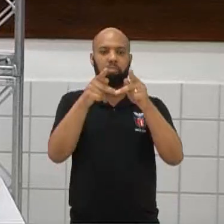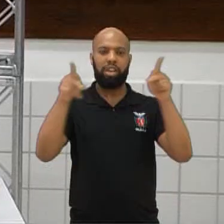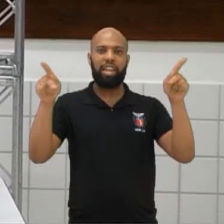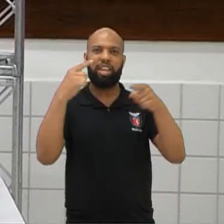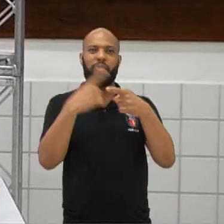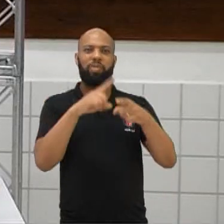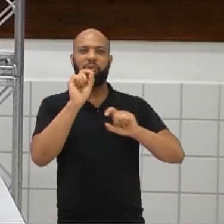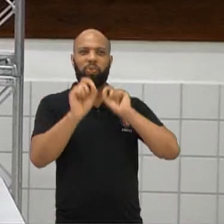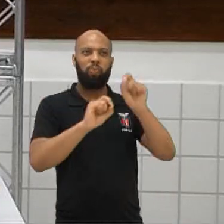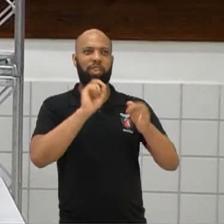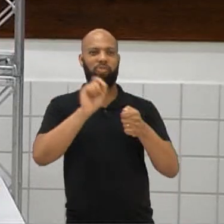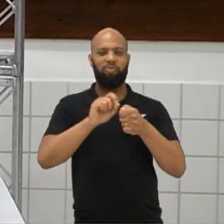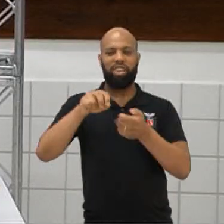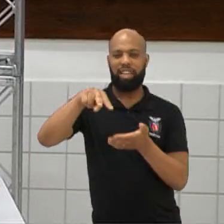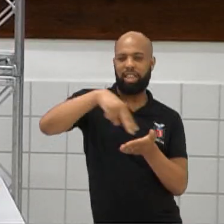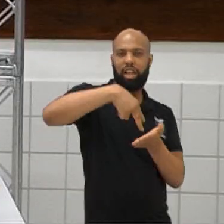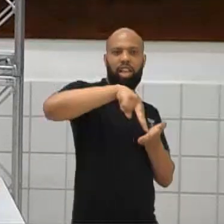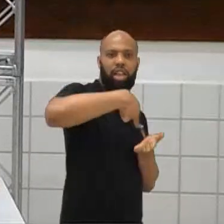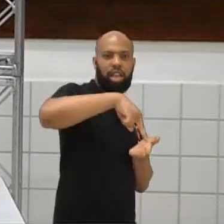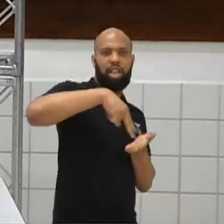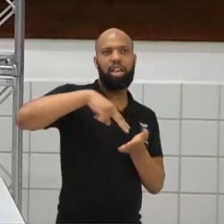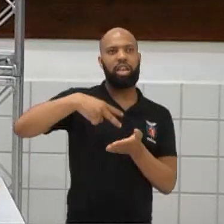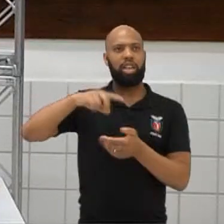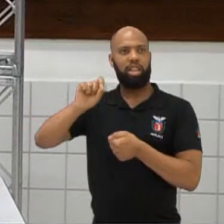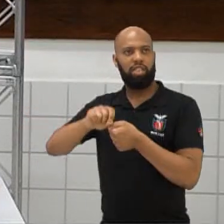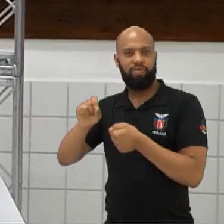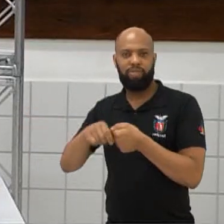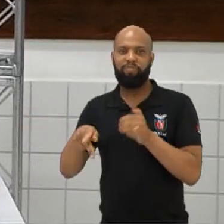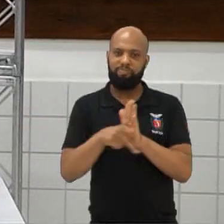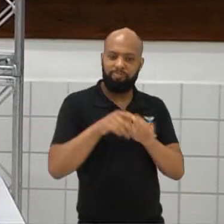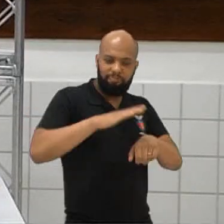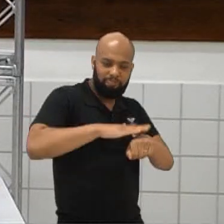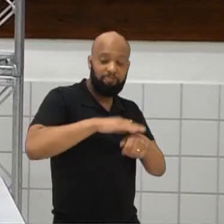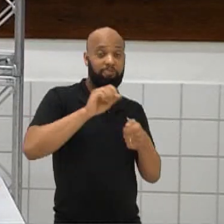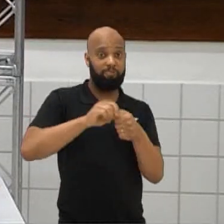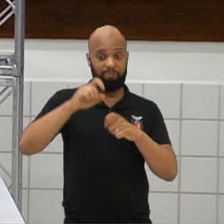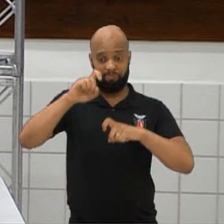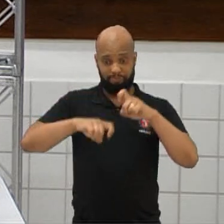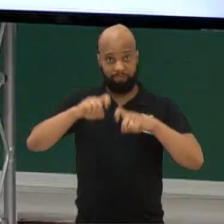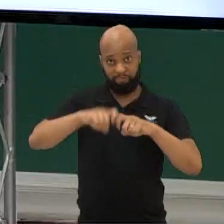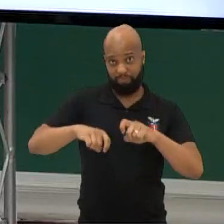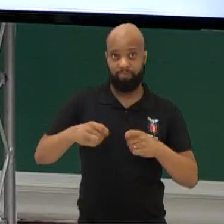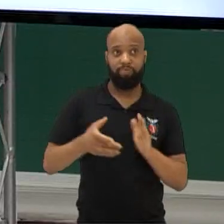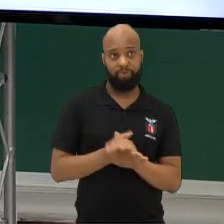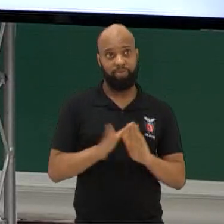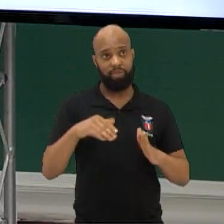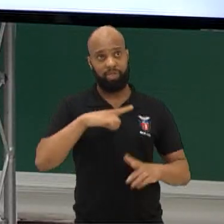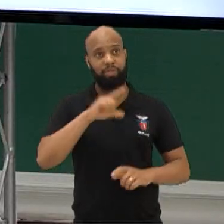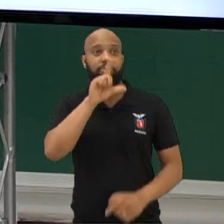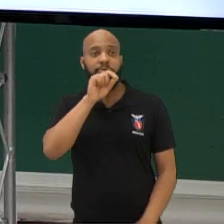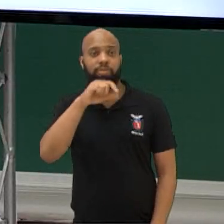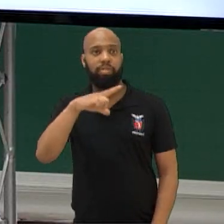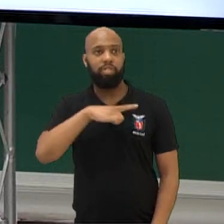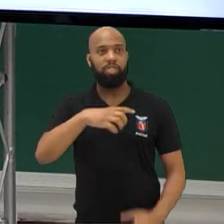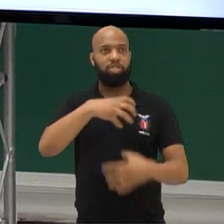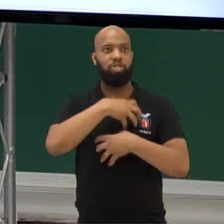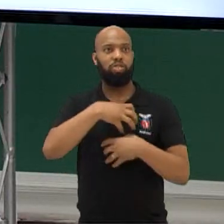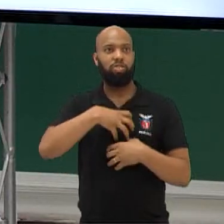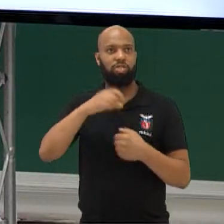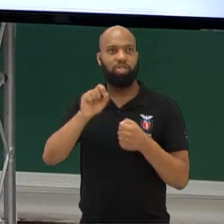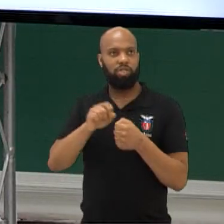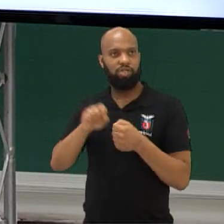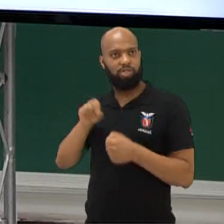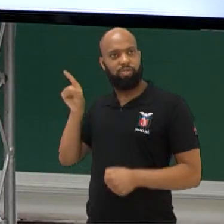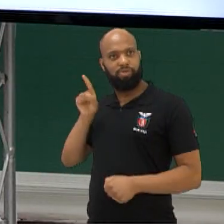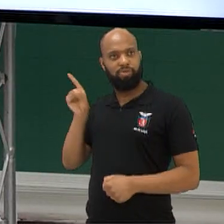que ela vai estar fazendo durante esse ritual de acasalamento. Então, aqui na figura, eu tenho um passo dessa dança aí realizada